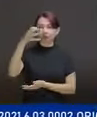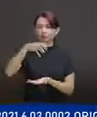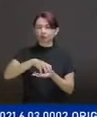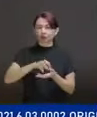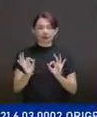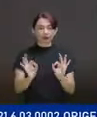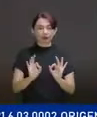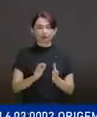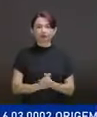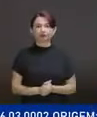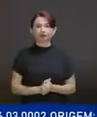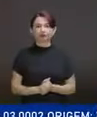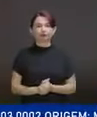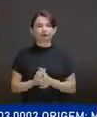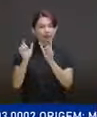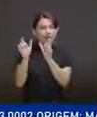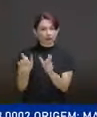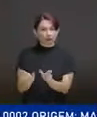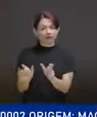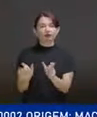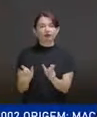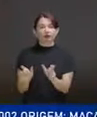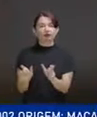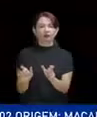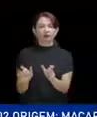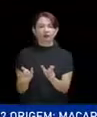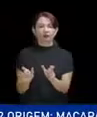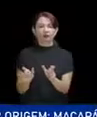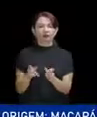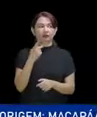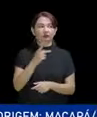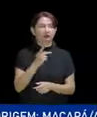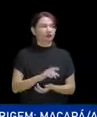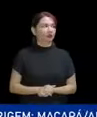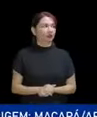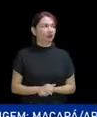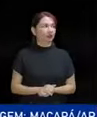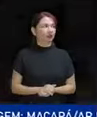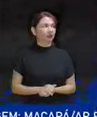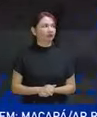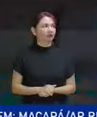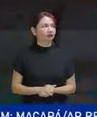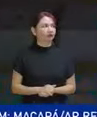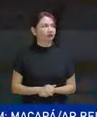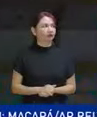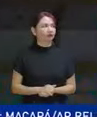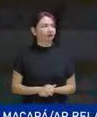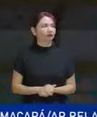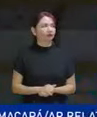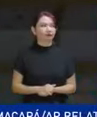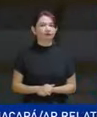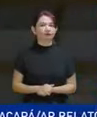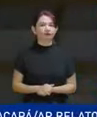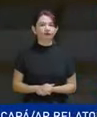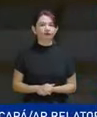Os embargantes alegaram, em síntese, que os ilícitos...